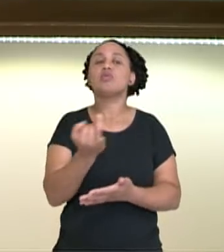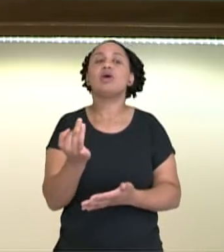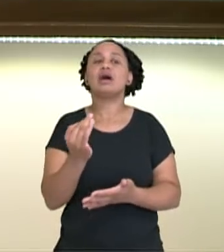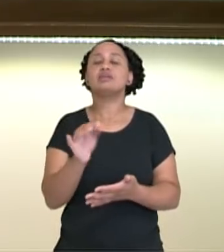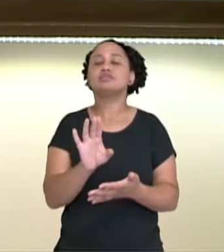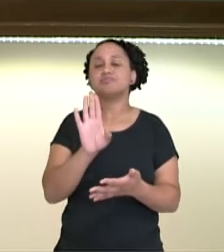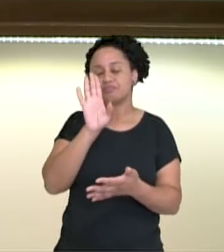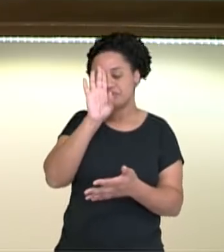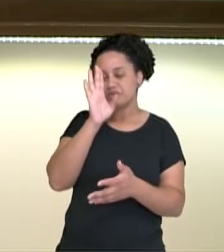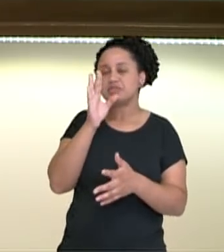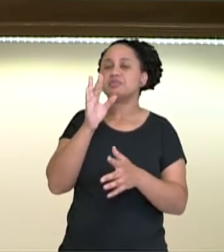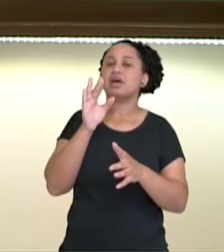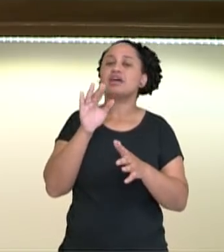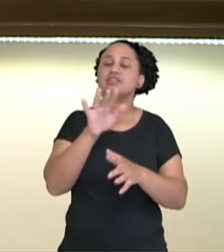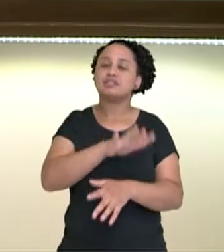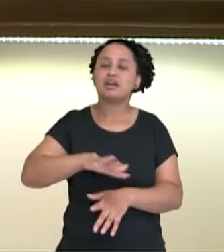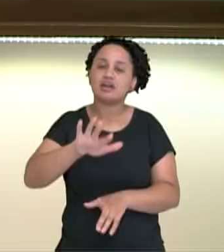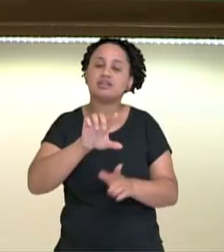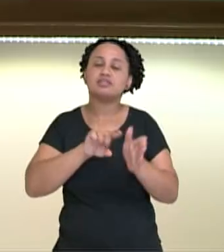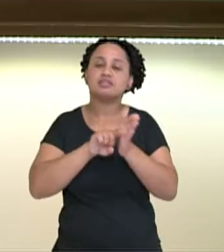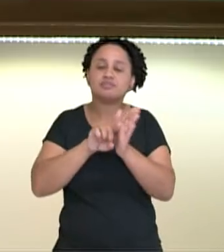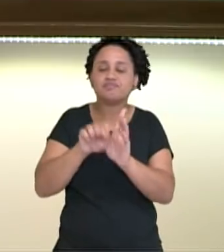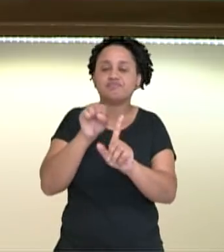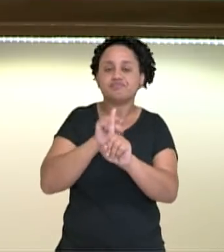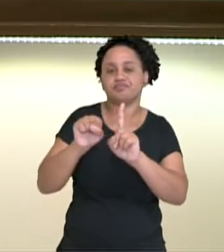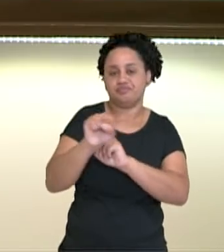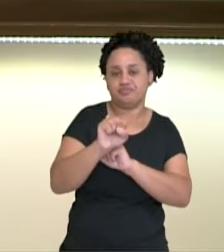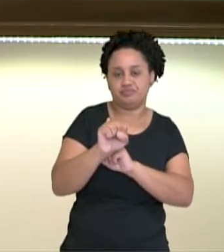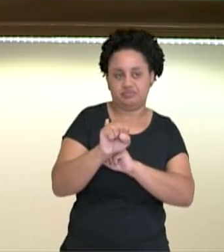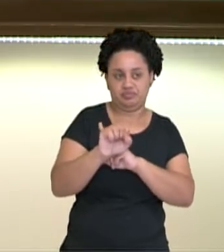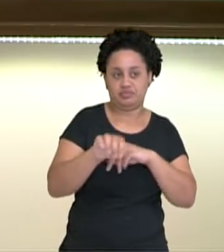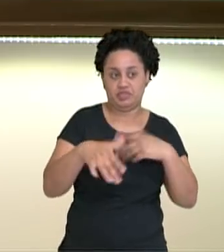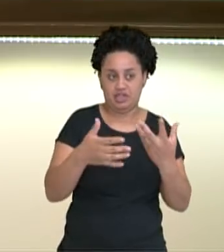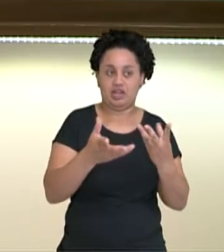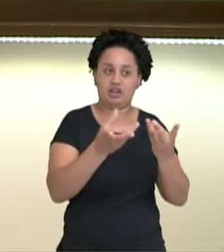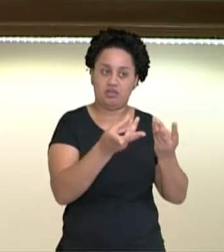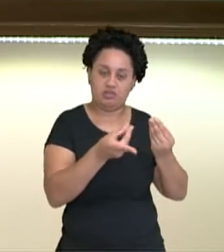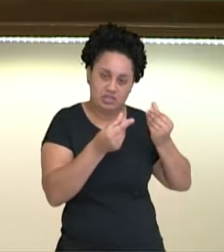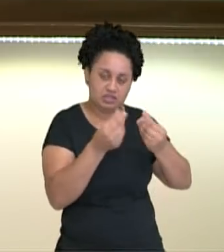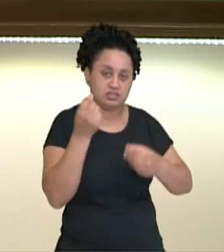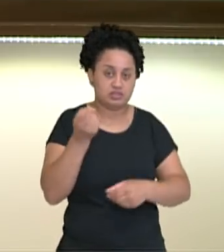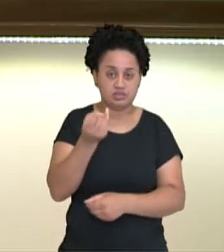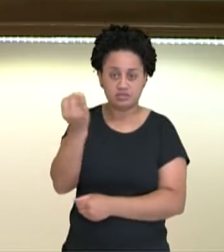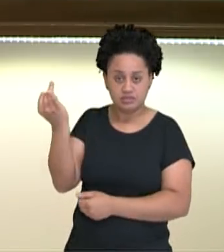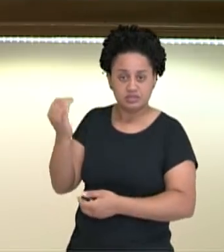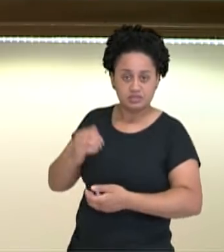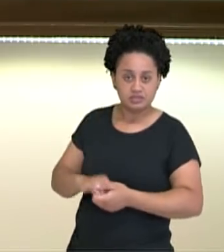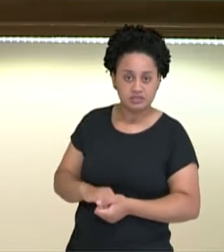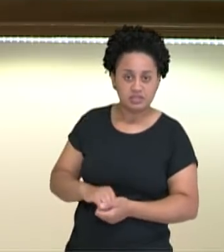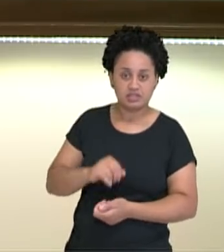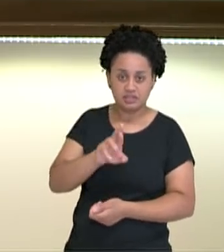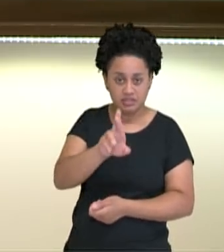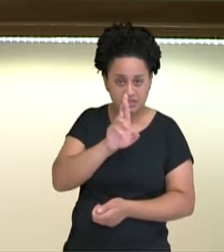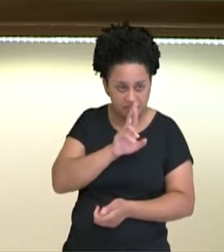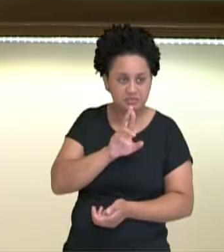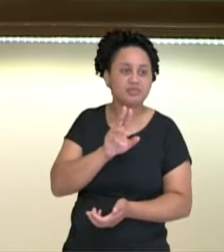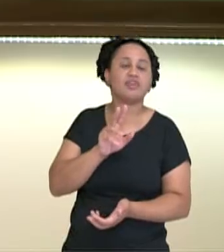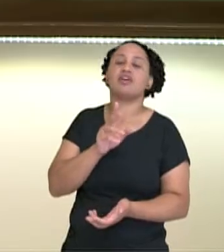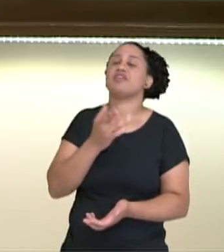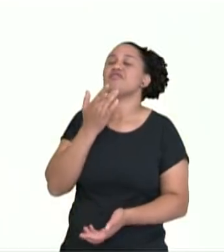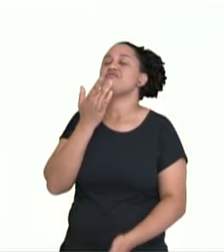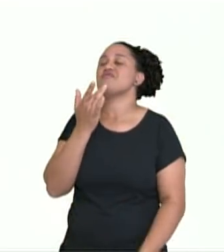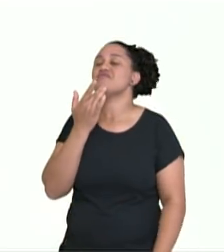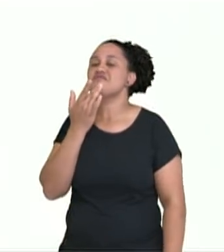principais abordagens, né, da pesquisa da sociologia? São a qualitativa e a quantitativa? Essa resposta está bem